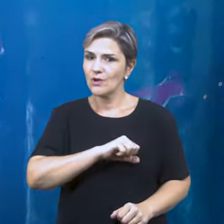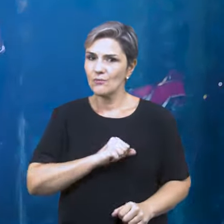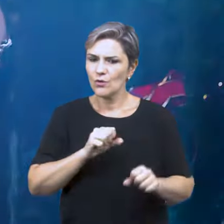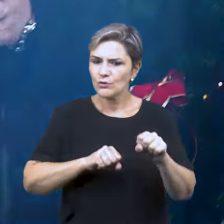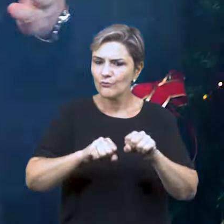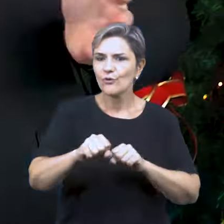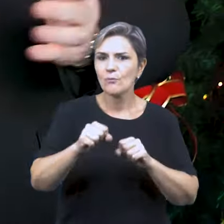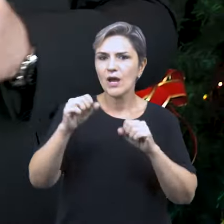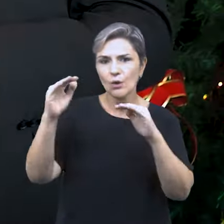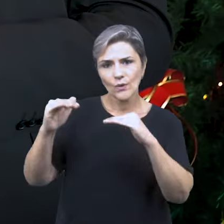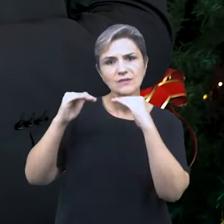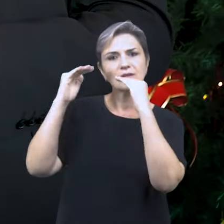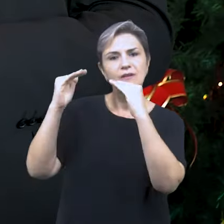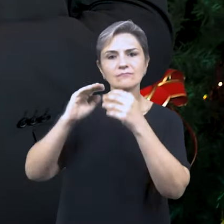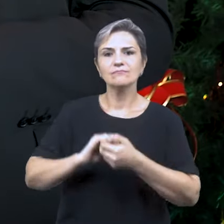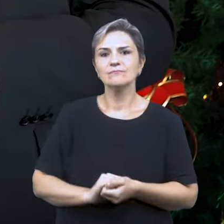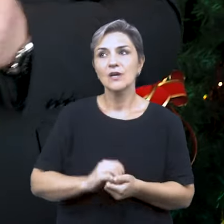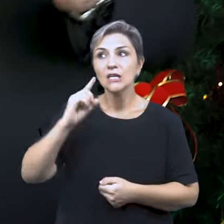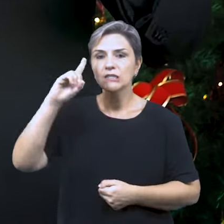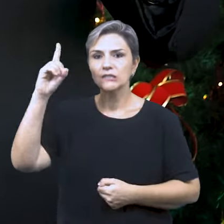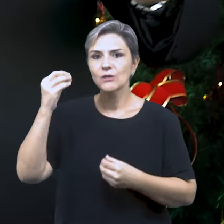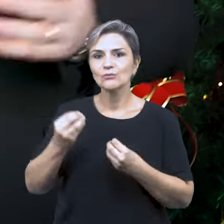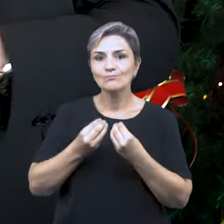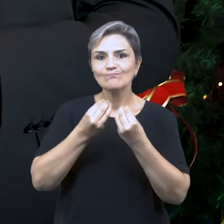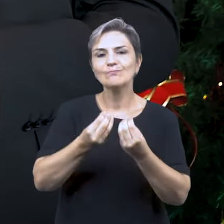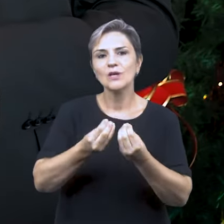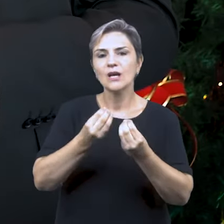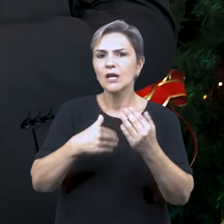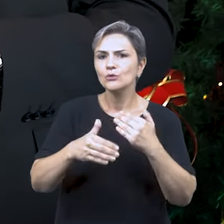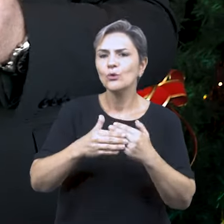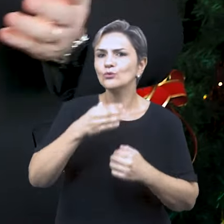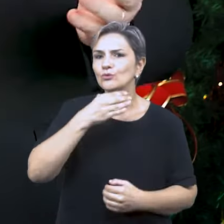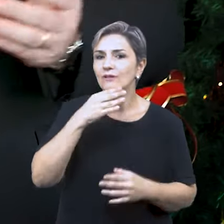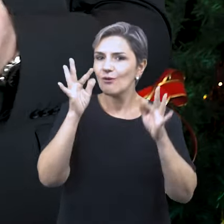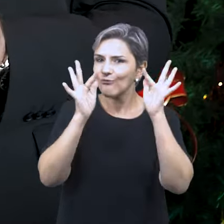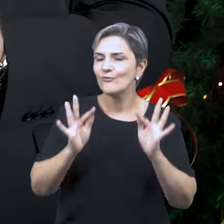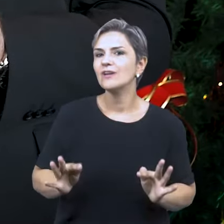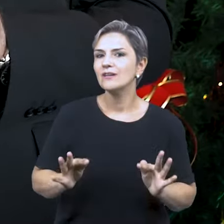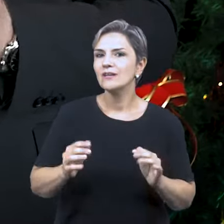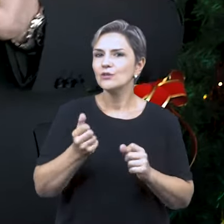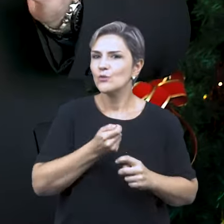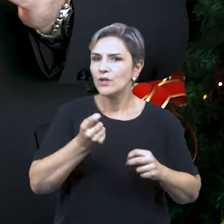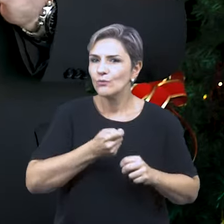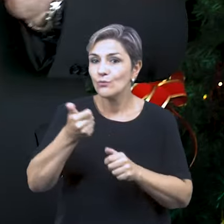amor e formar com excelência. Que Deus conceda a todos um Natal muito feliz